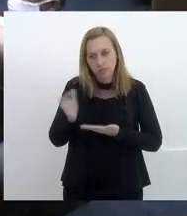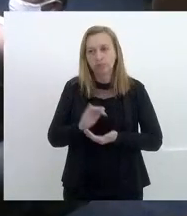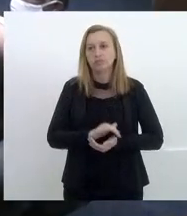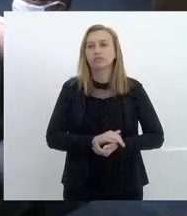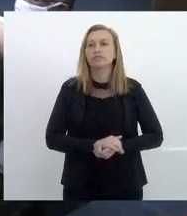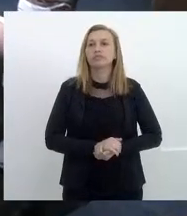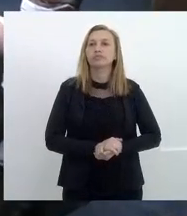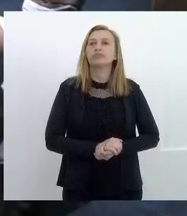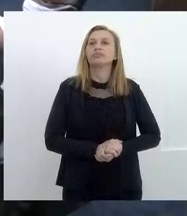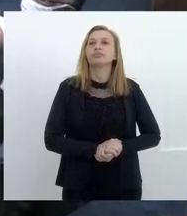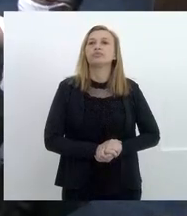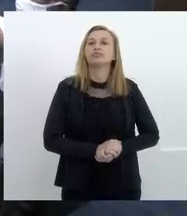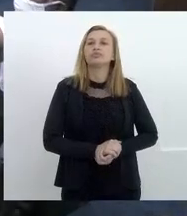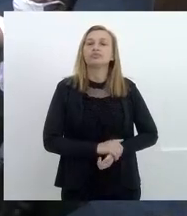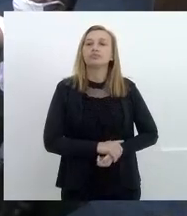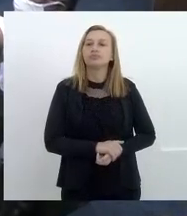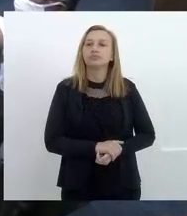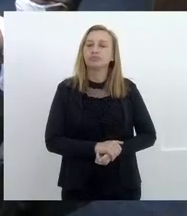favor